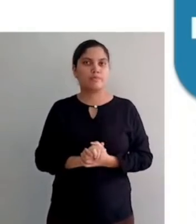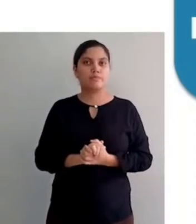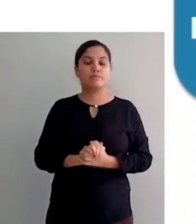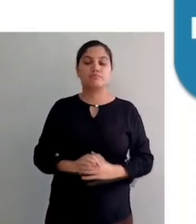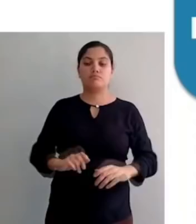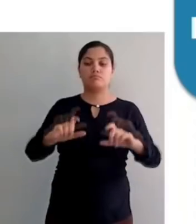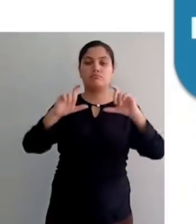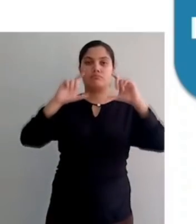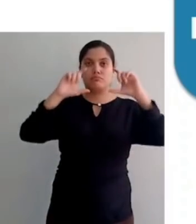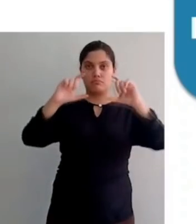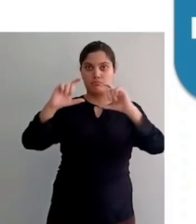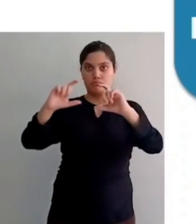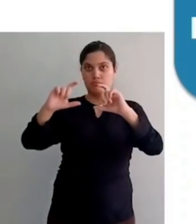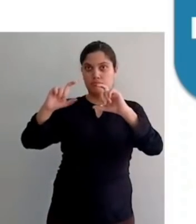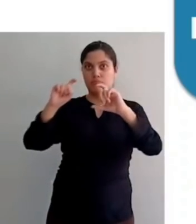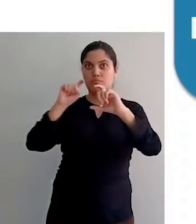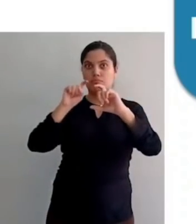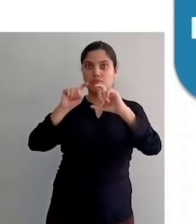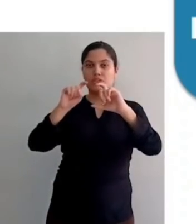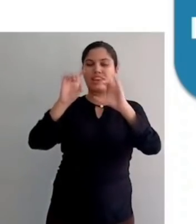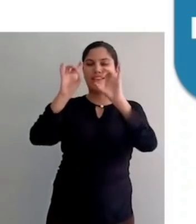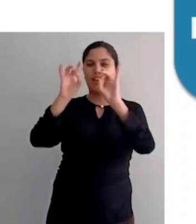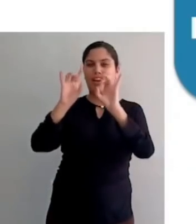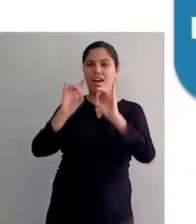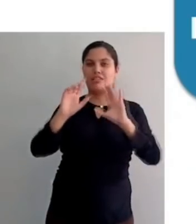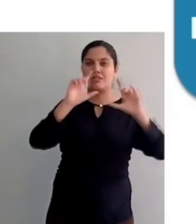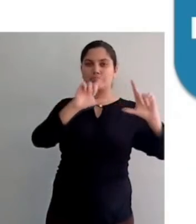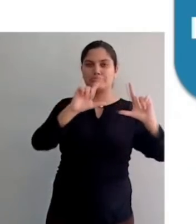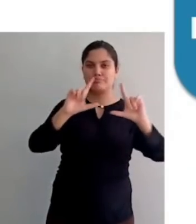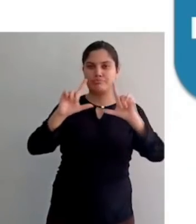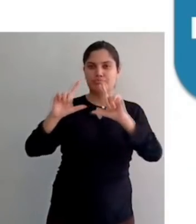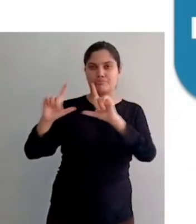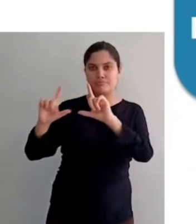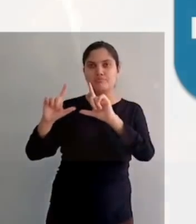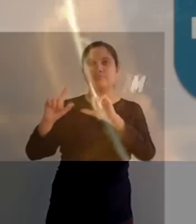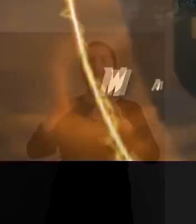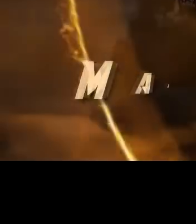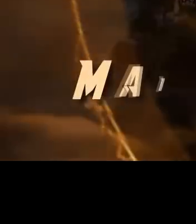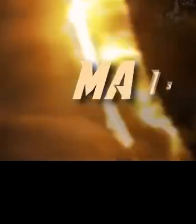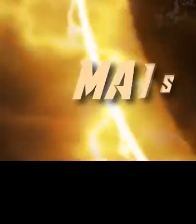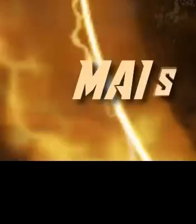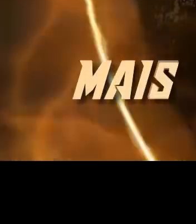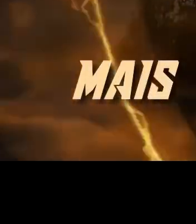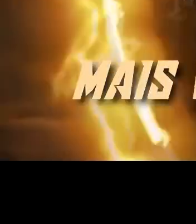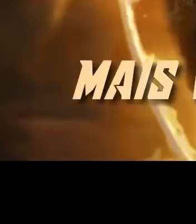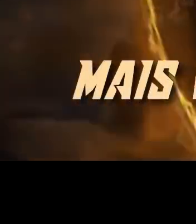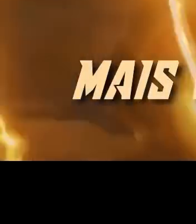vídeo ou a próxima live, se Deus quiser. E a gente sabe que Ele quer. Fui!